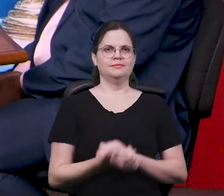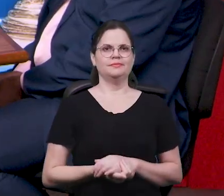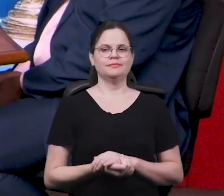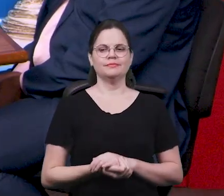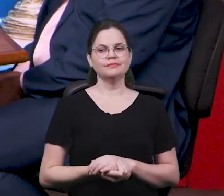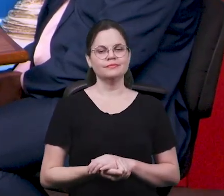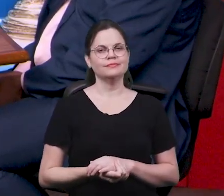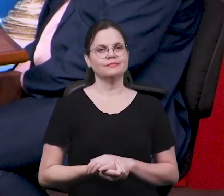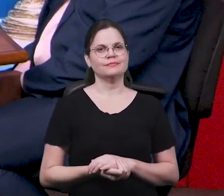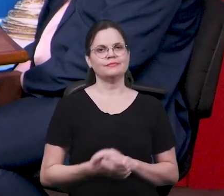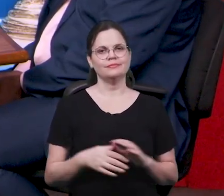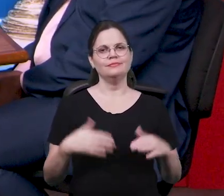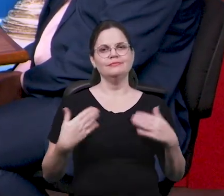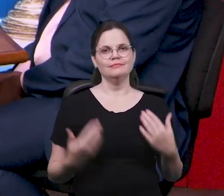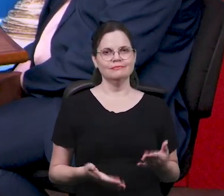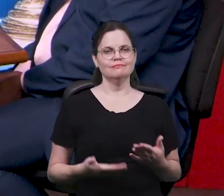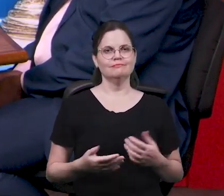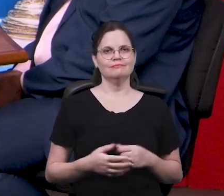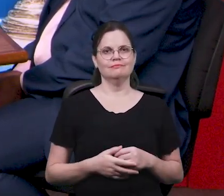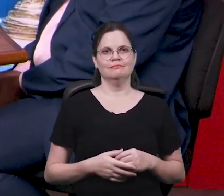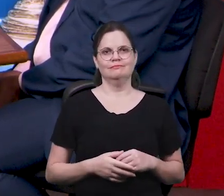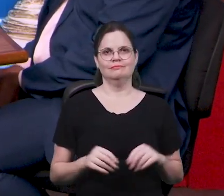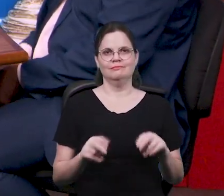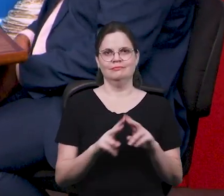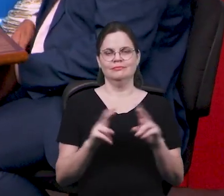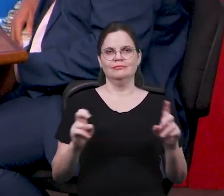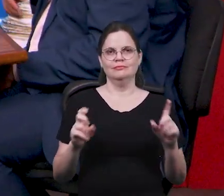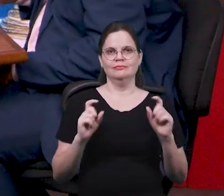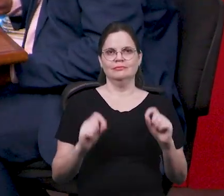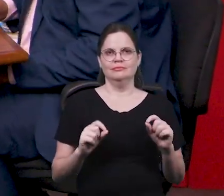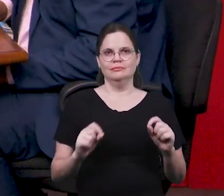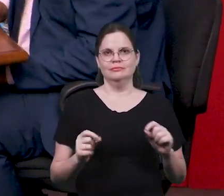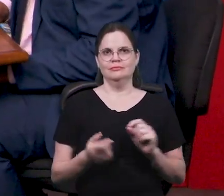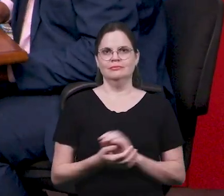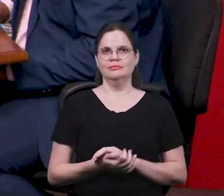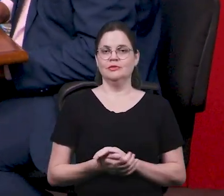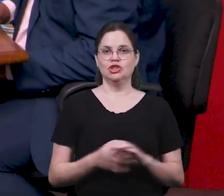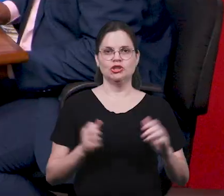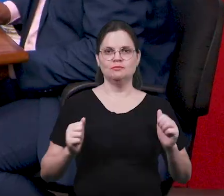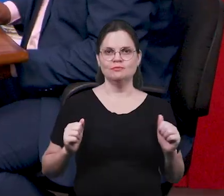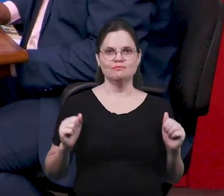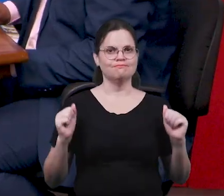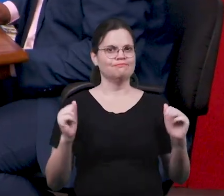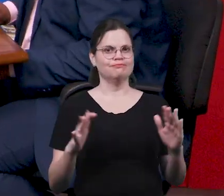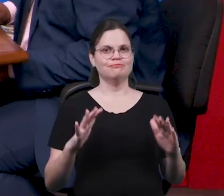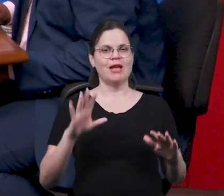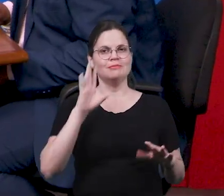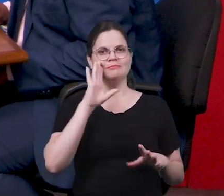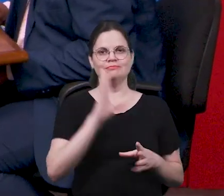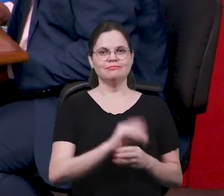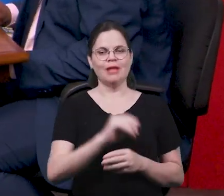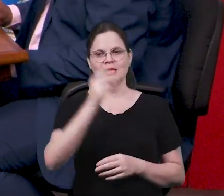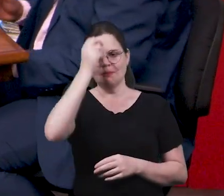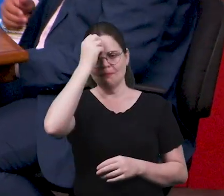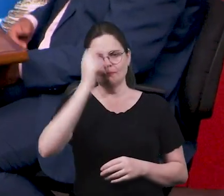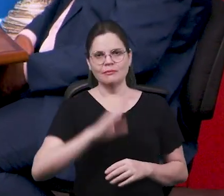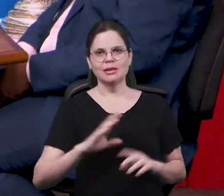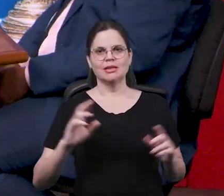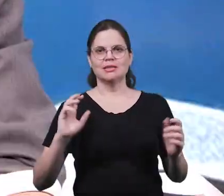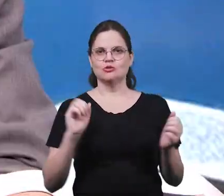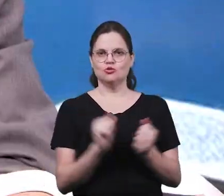Então, realmente, essa questão de presteza do serviço diaconal é